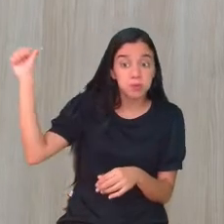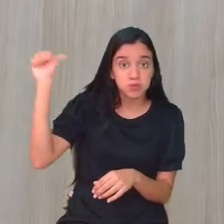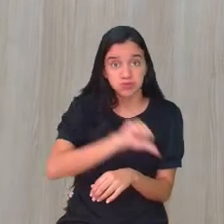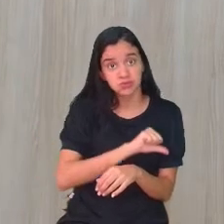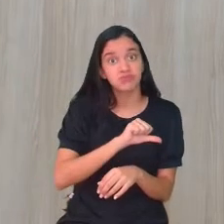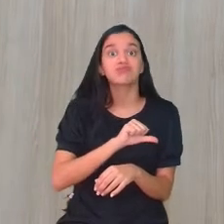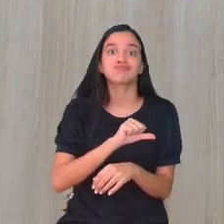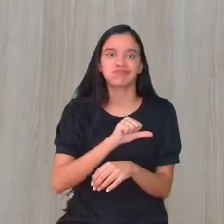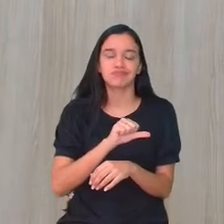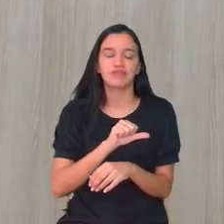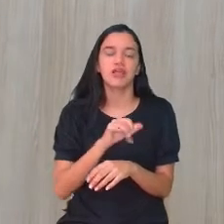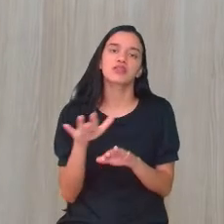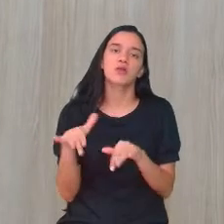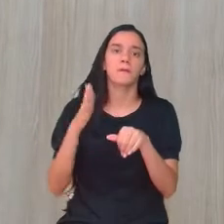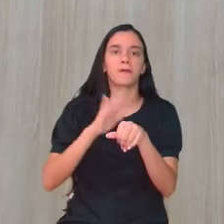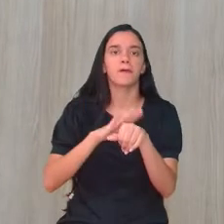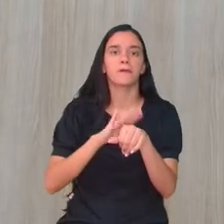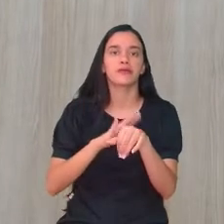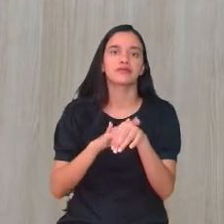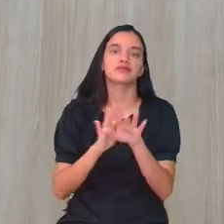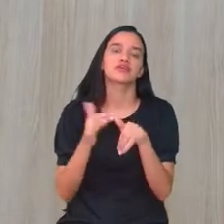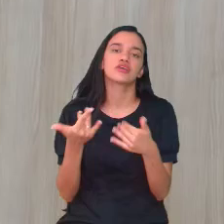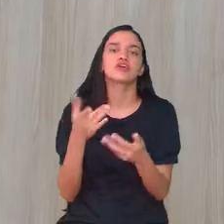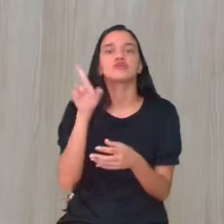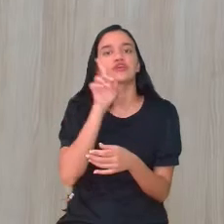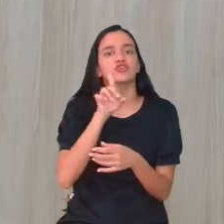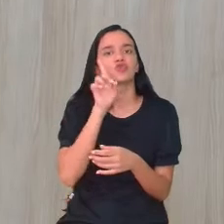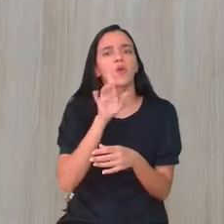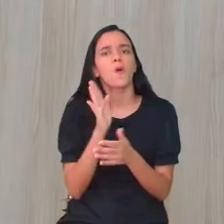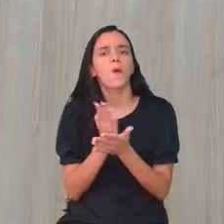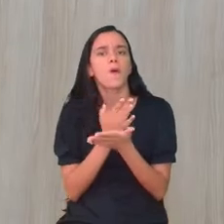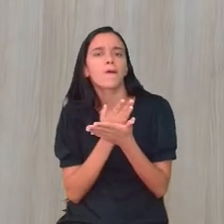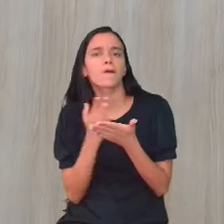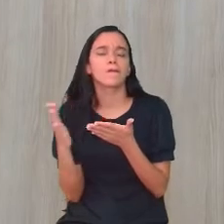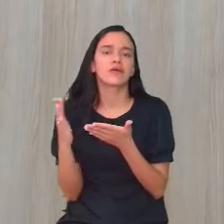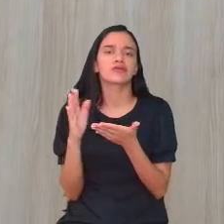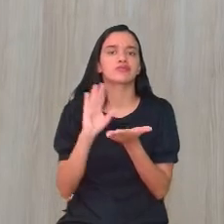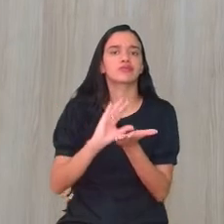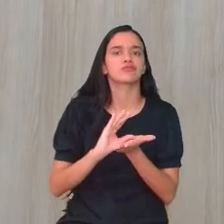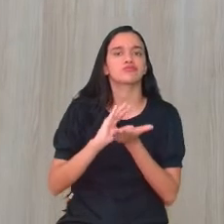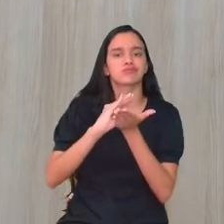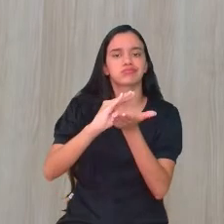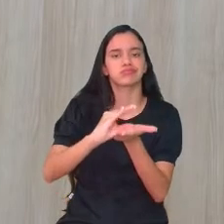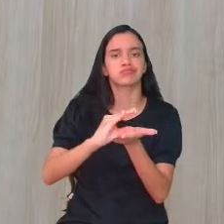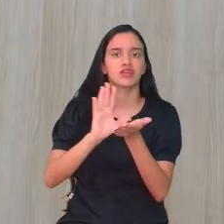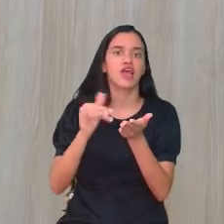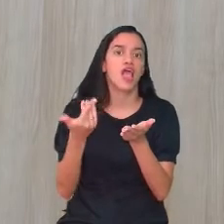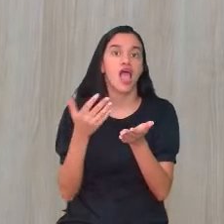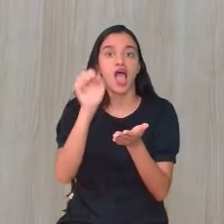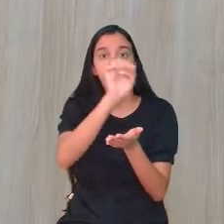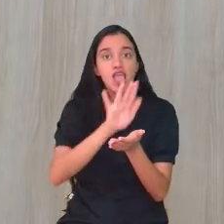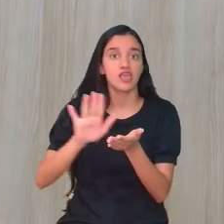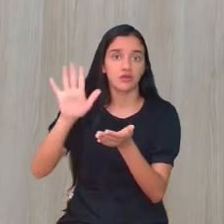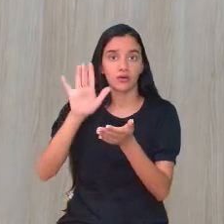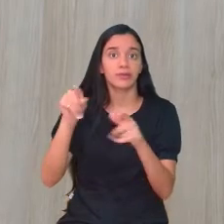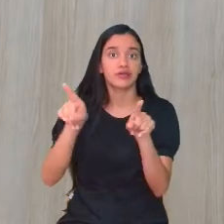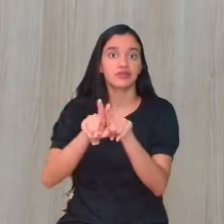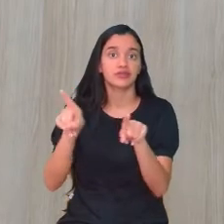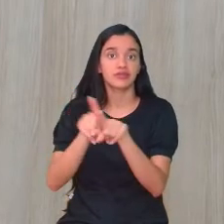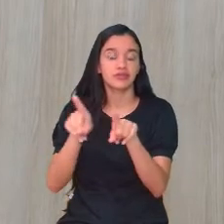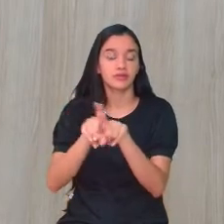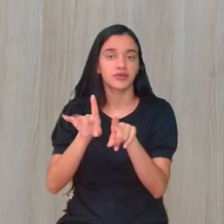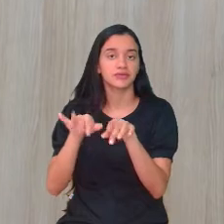grande. No momento em que os Estados Unidos ele começa a refinanciar, certo, a Europa, né, e